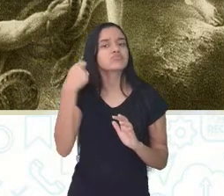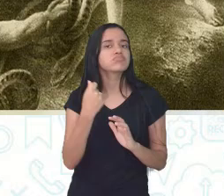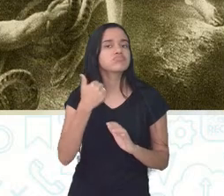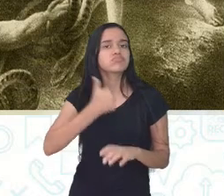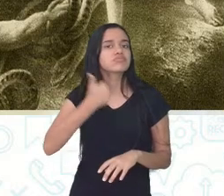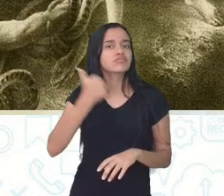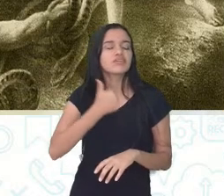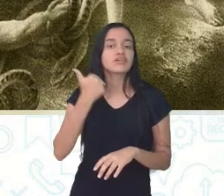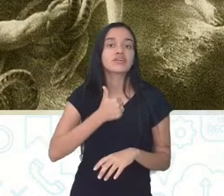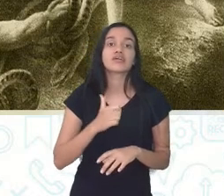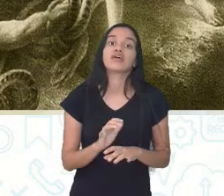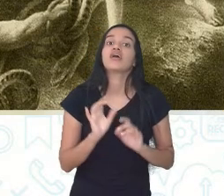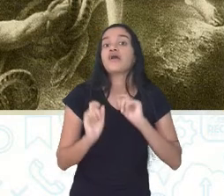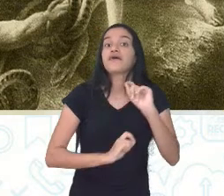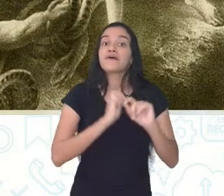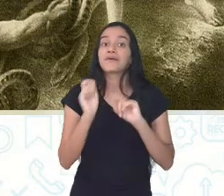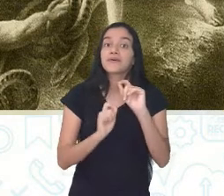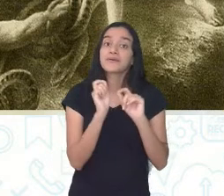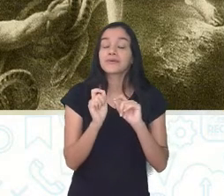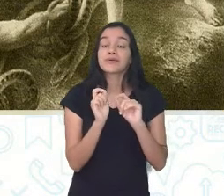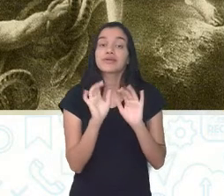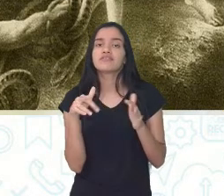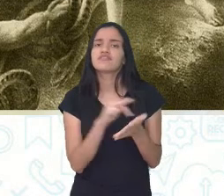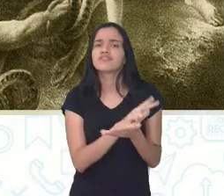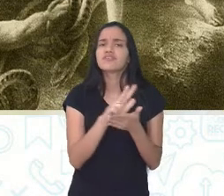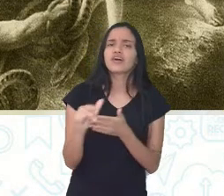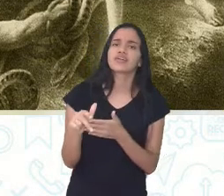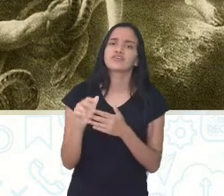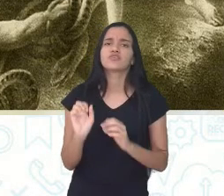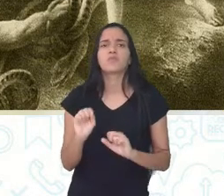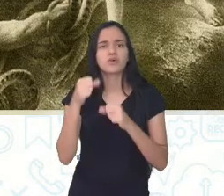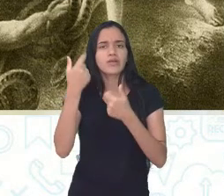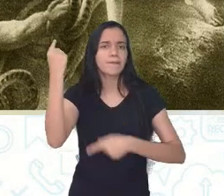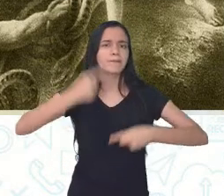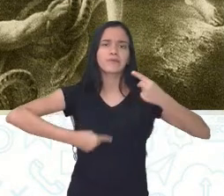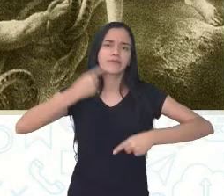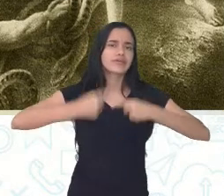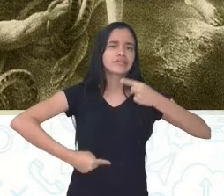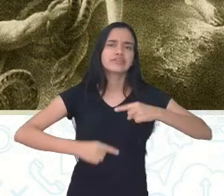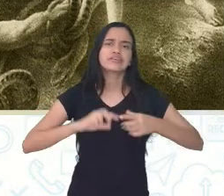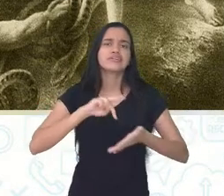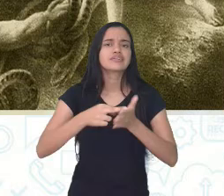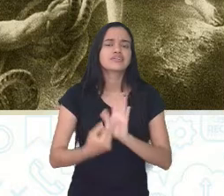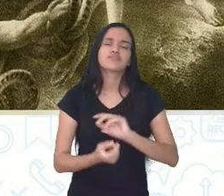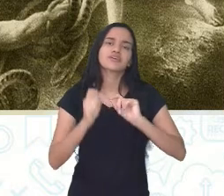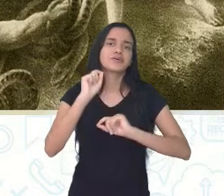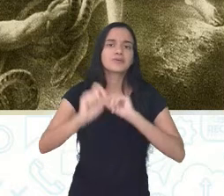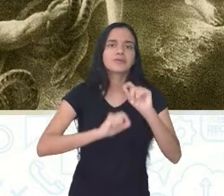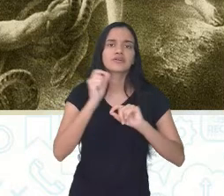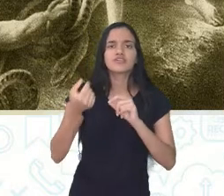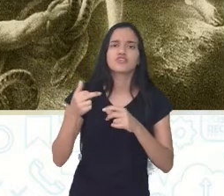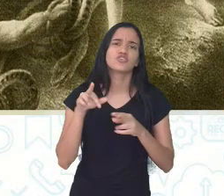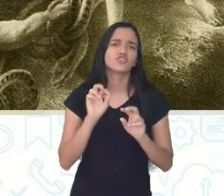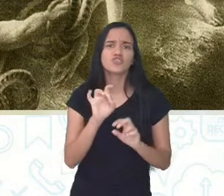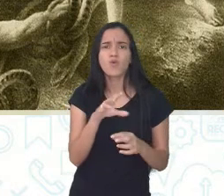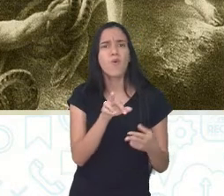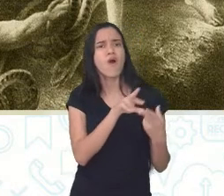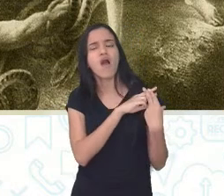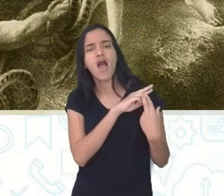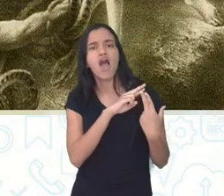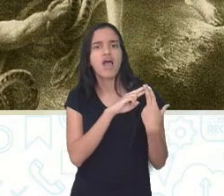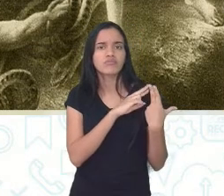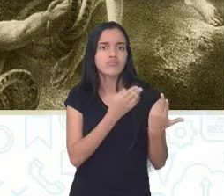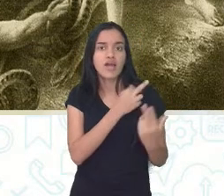mandava e desmandava, o que lhe concedia diversos poderes políticos, ou seja, os outros eram só representativos ali,